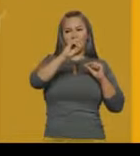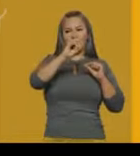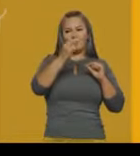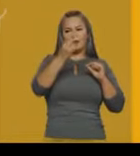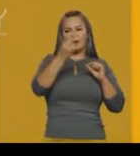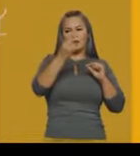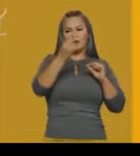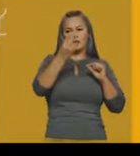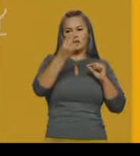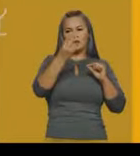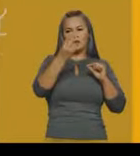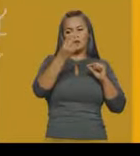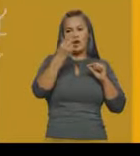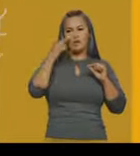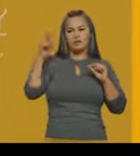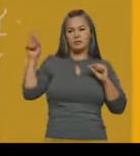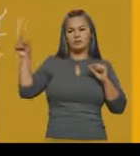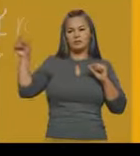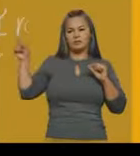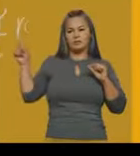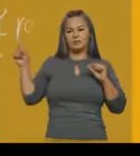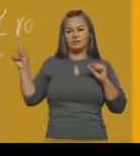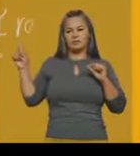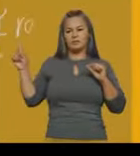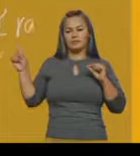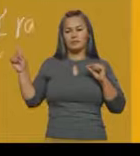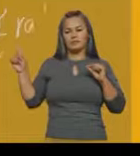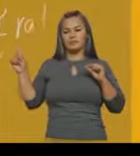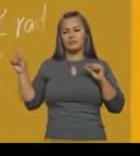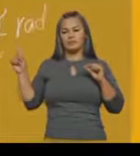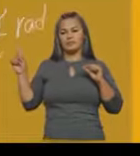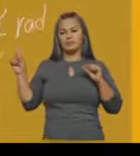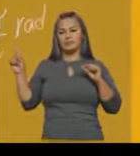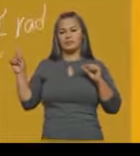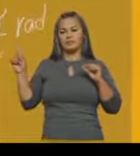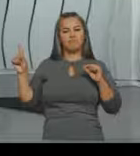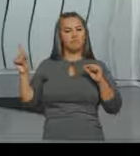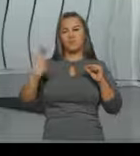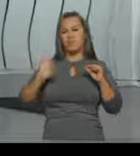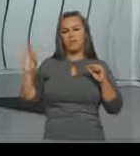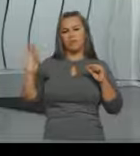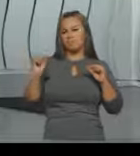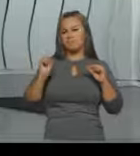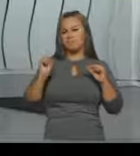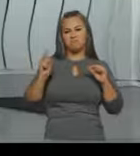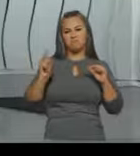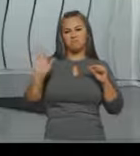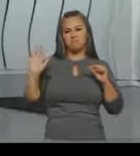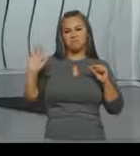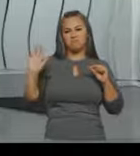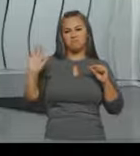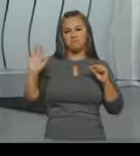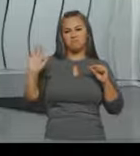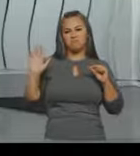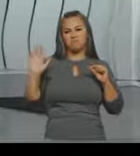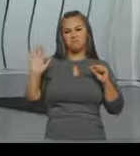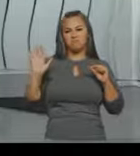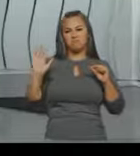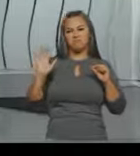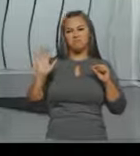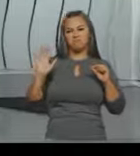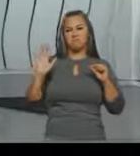π sobre 2 radiano. Pronto. Ou rad, né? Eu falo, pode